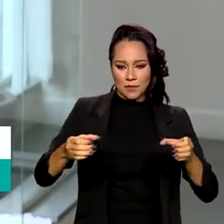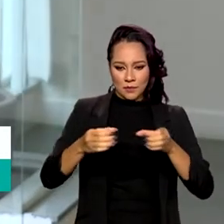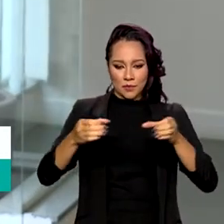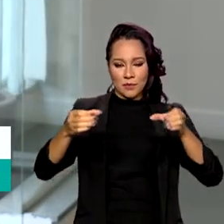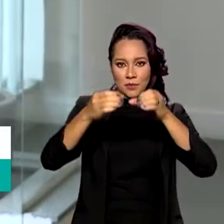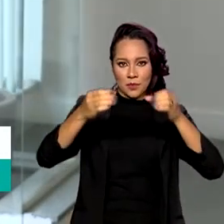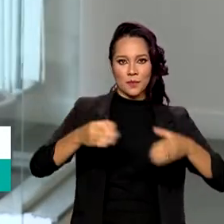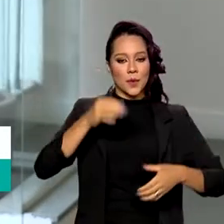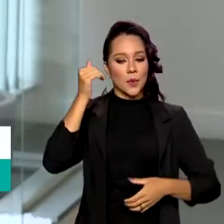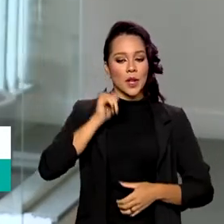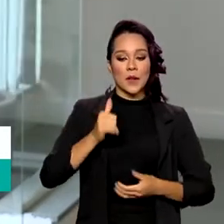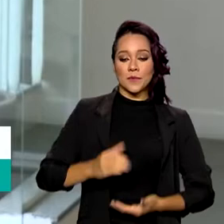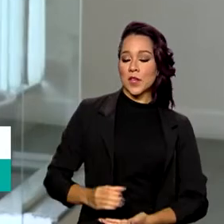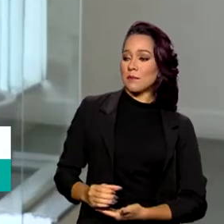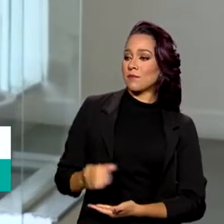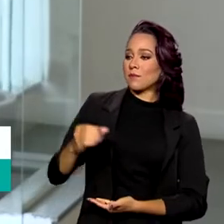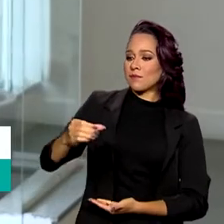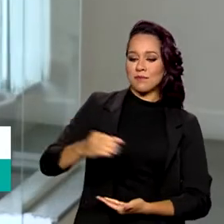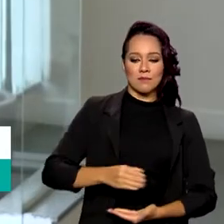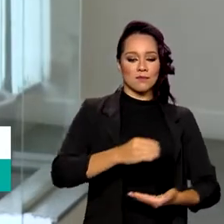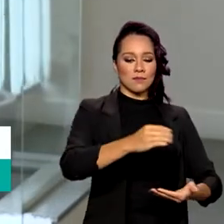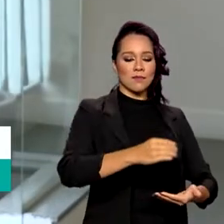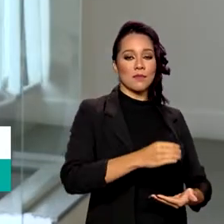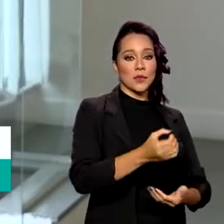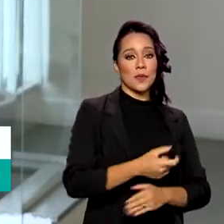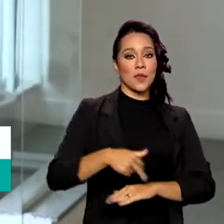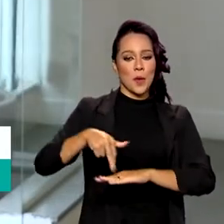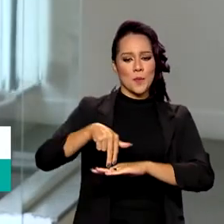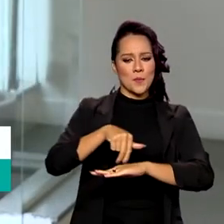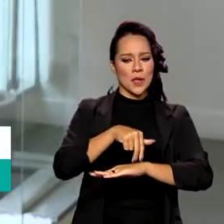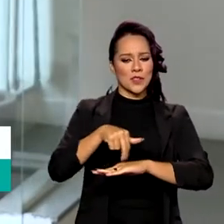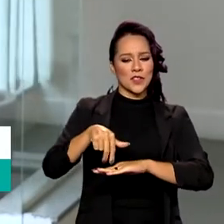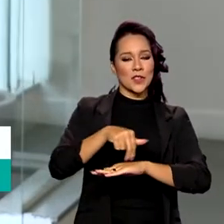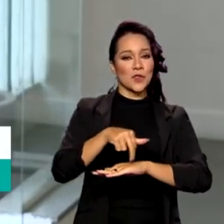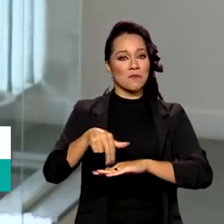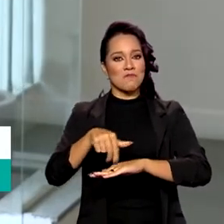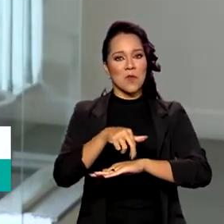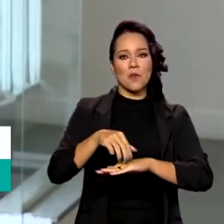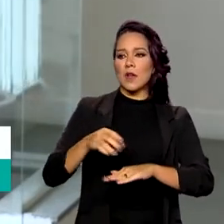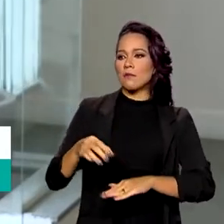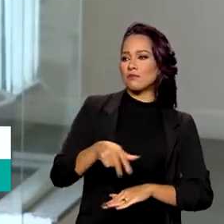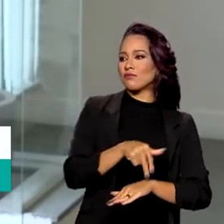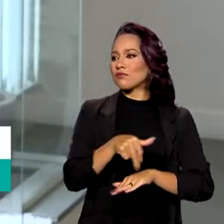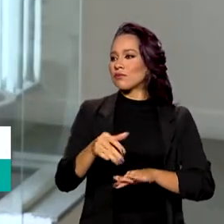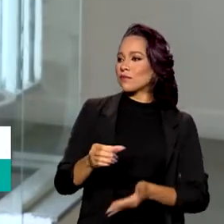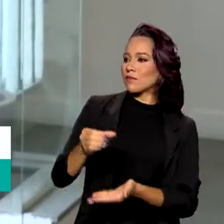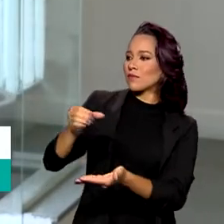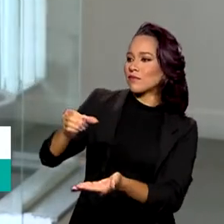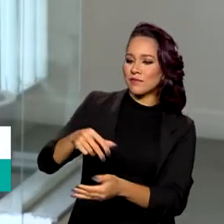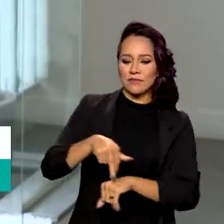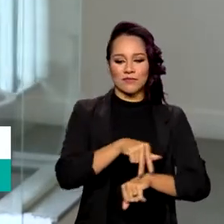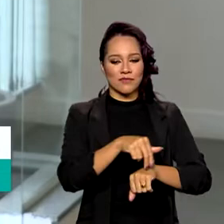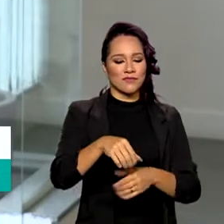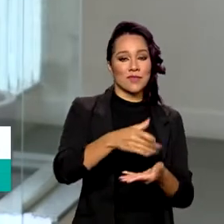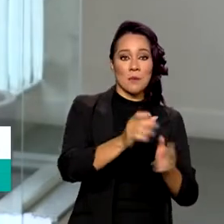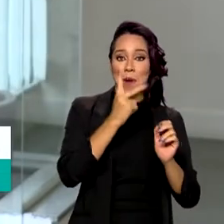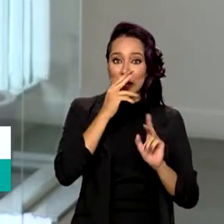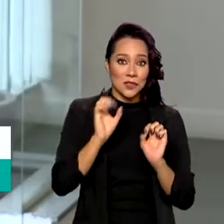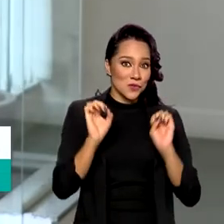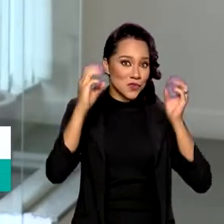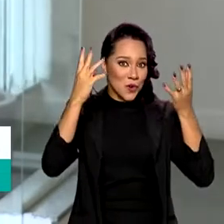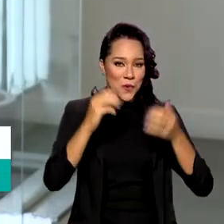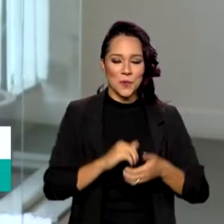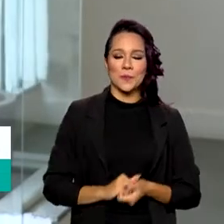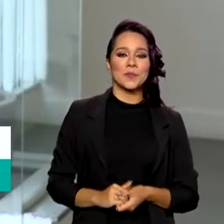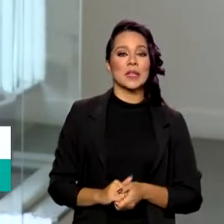serve drink logo na entrada os convidados um patinador é quem oferece esses drinques aos convidados é um espetáculo à parte né